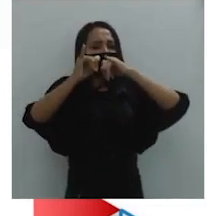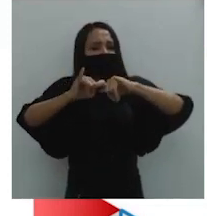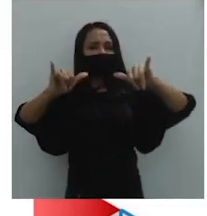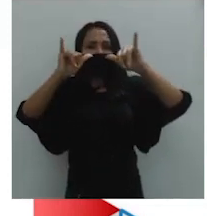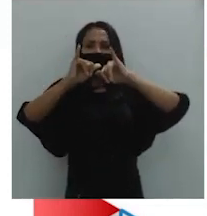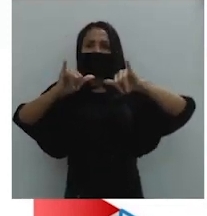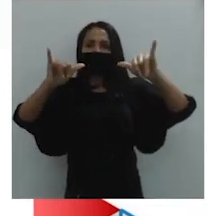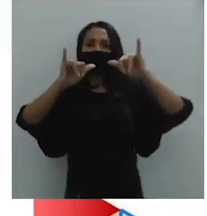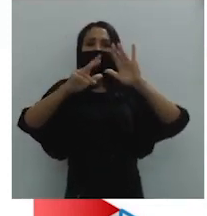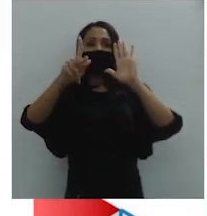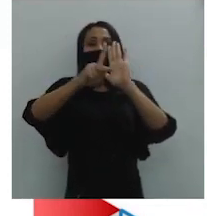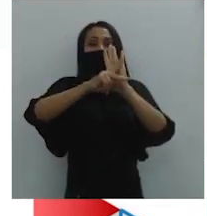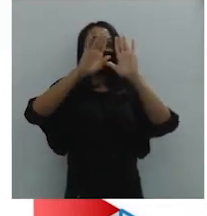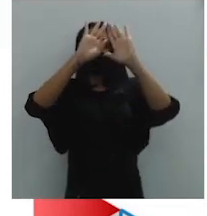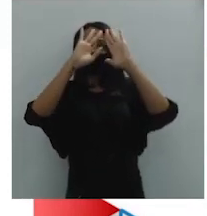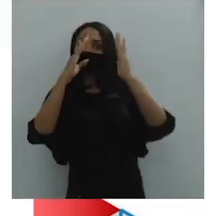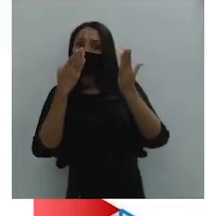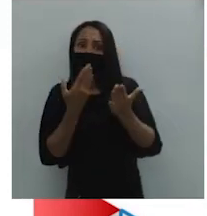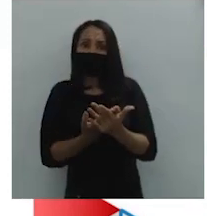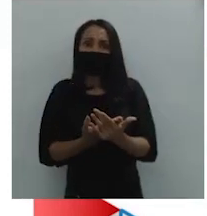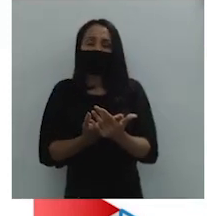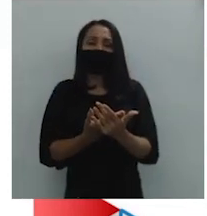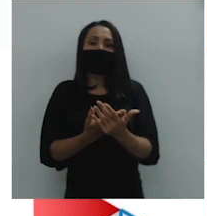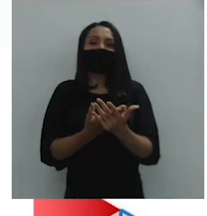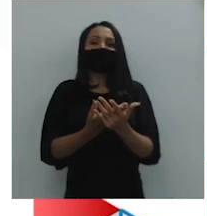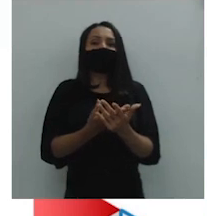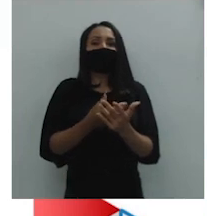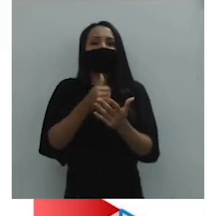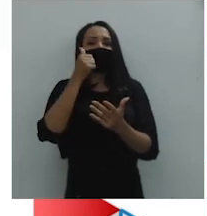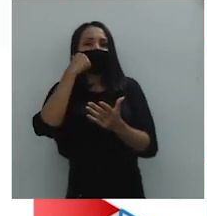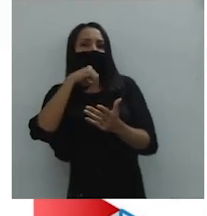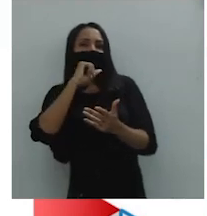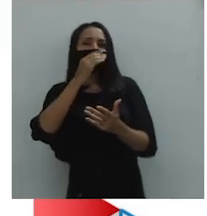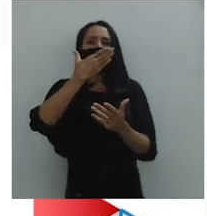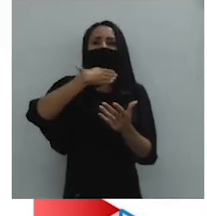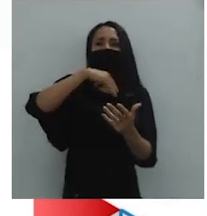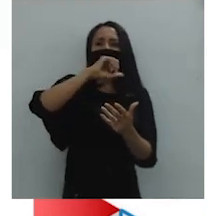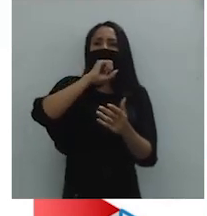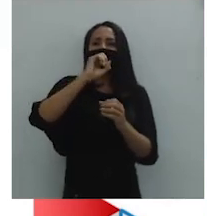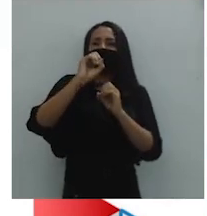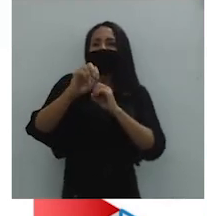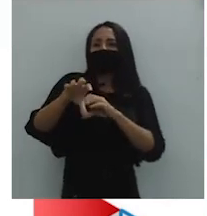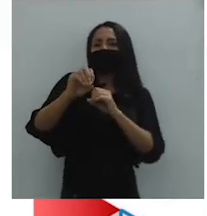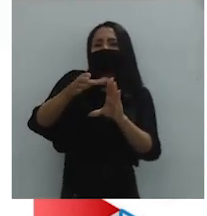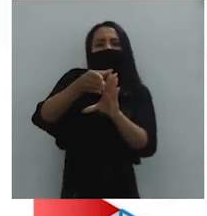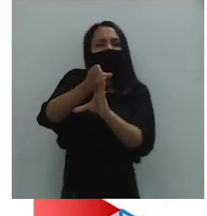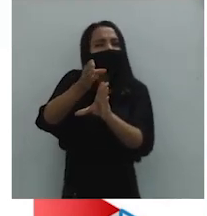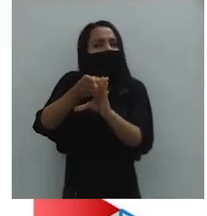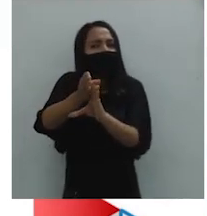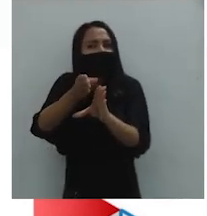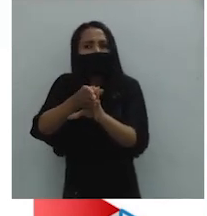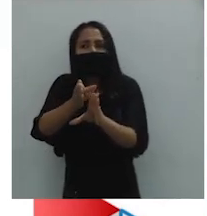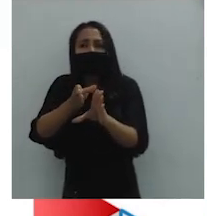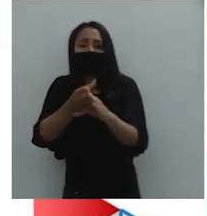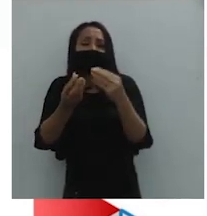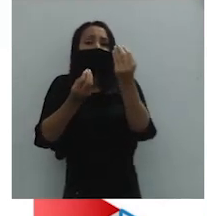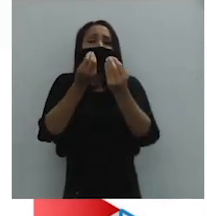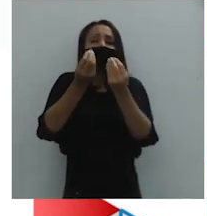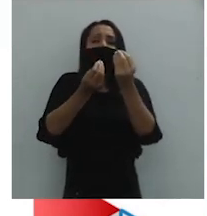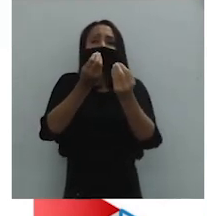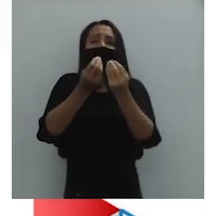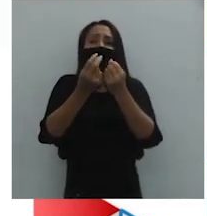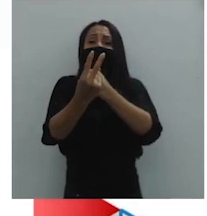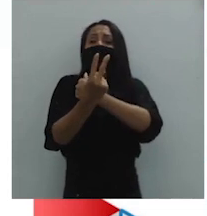a própria escola, os pais hoje ensinam, né? Como devemos nos proteger, vamos